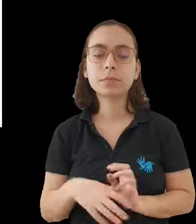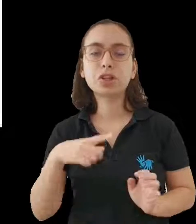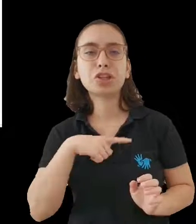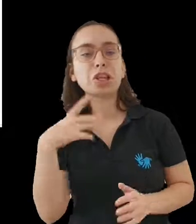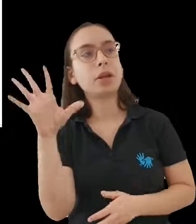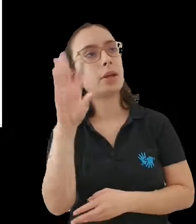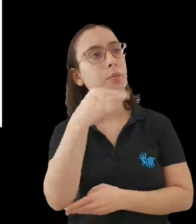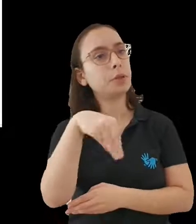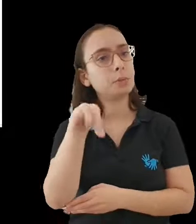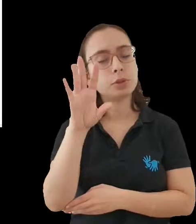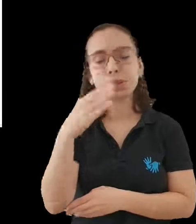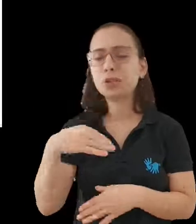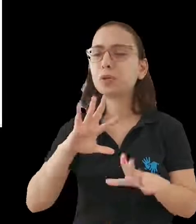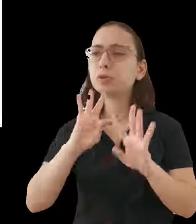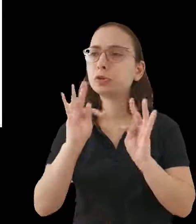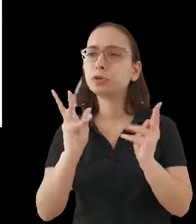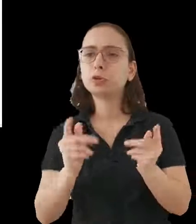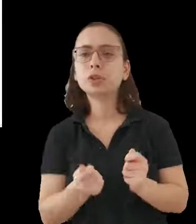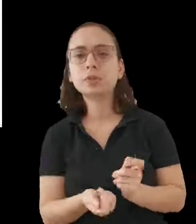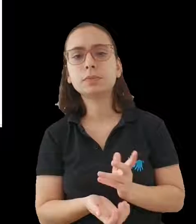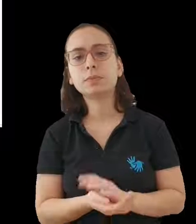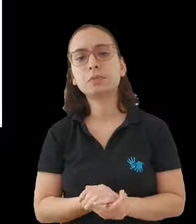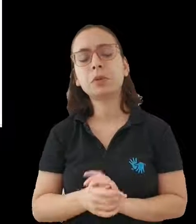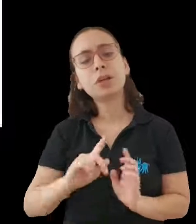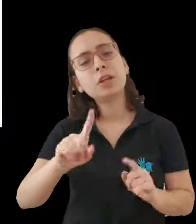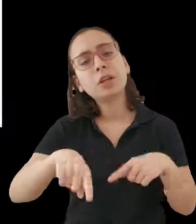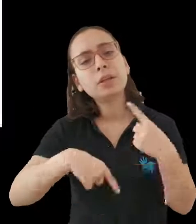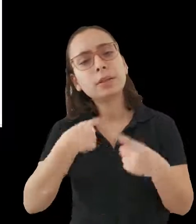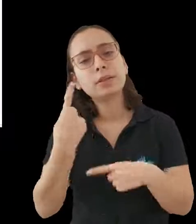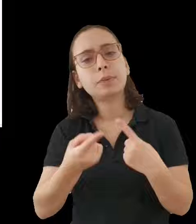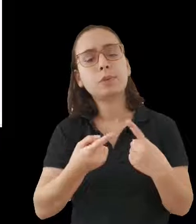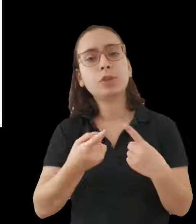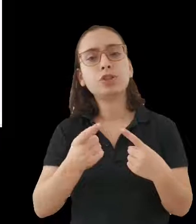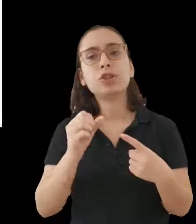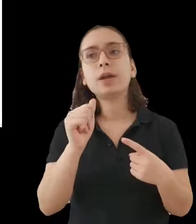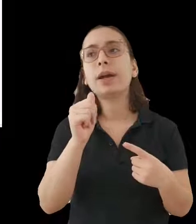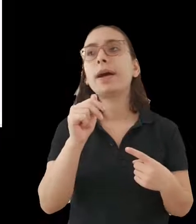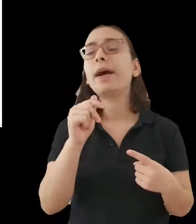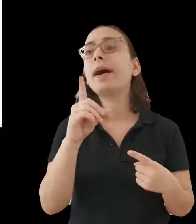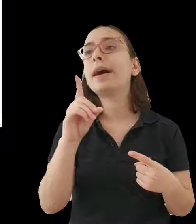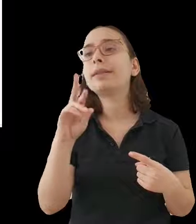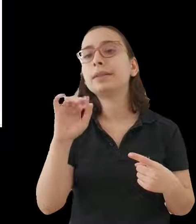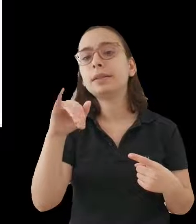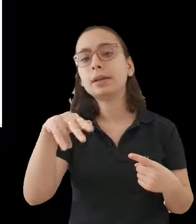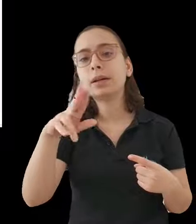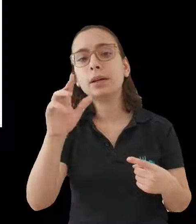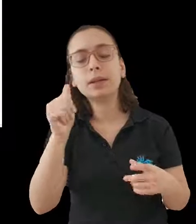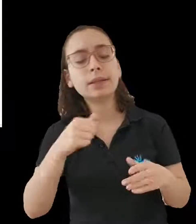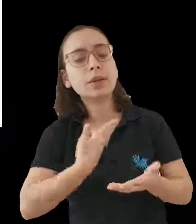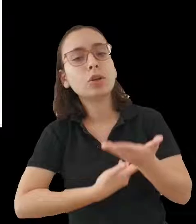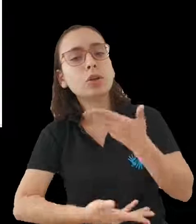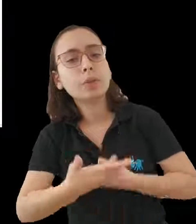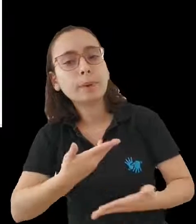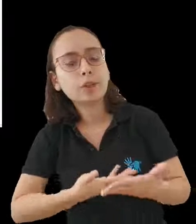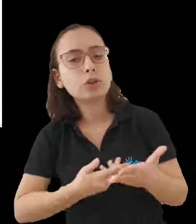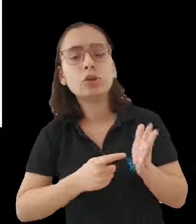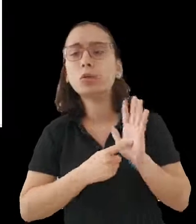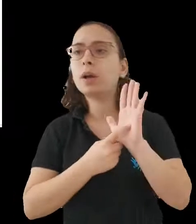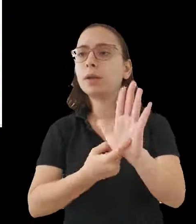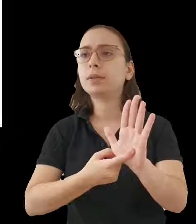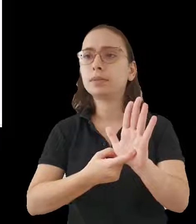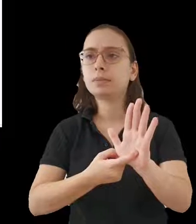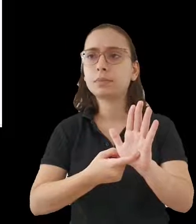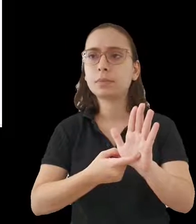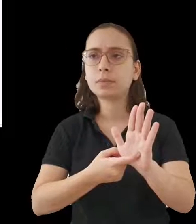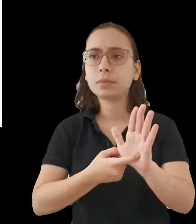umas ideias de manipulação, tudo. Depois, assim, eu não sei se a Adriana chegou a compartilhar com vocês esse arquivo, depois eu vou